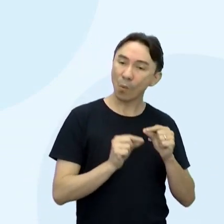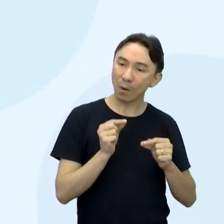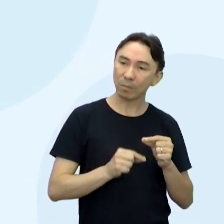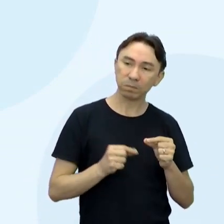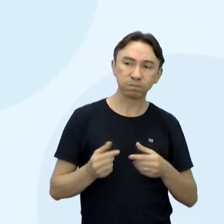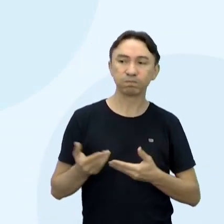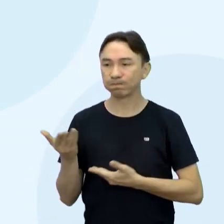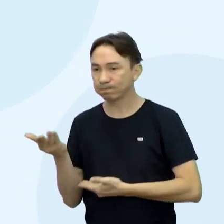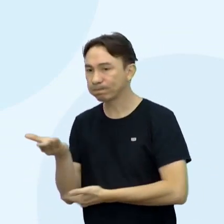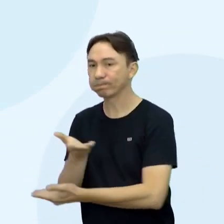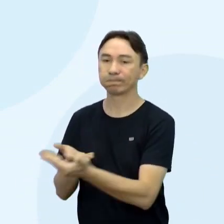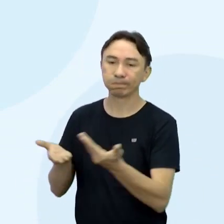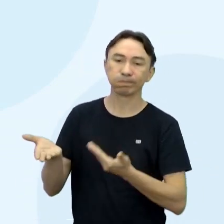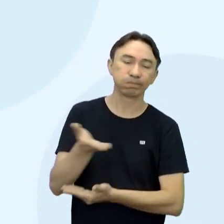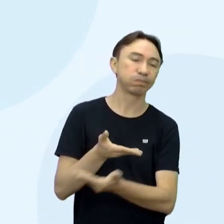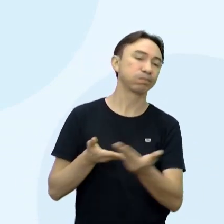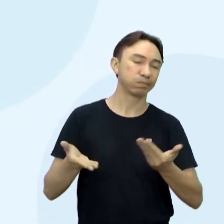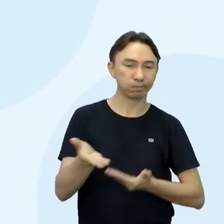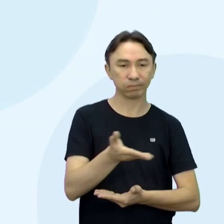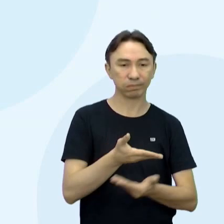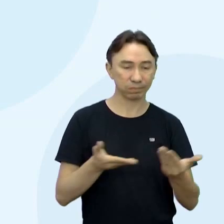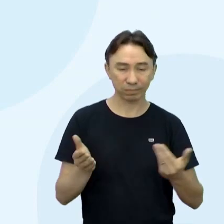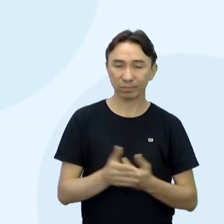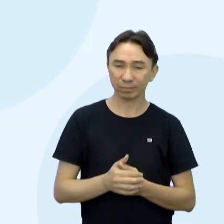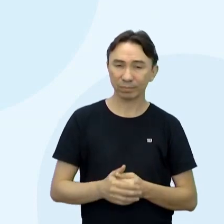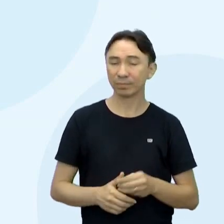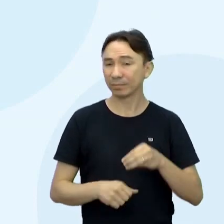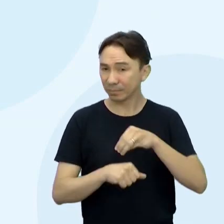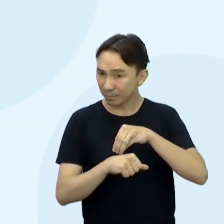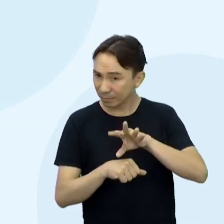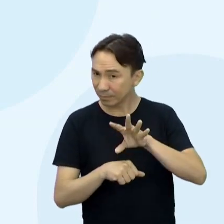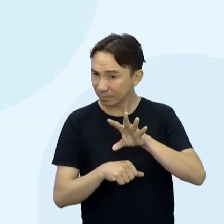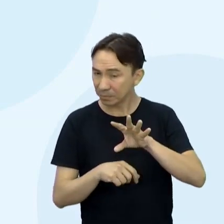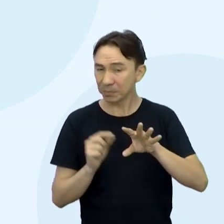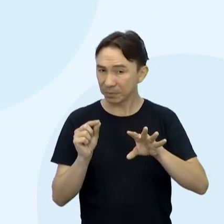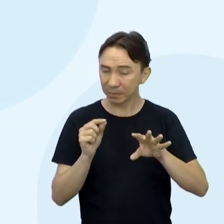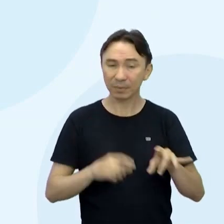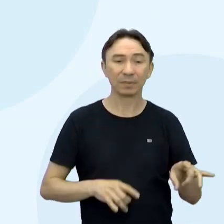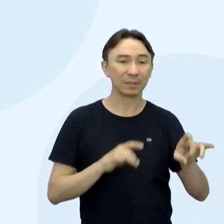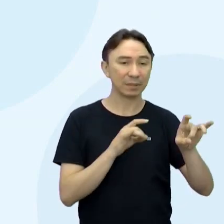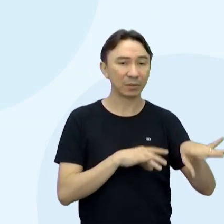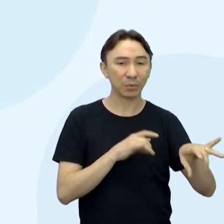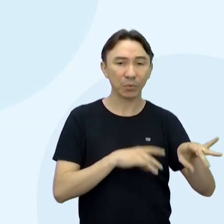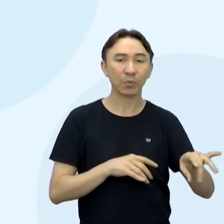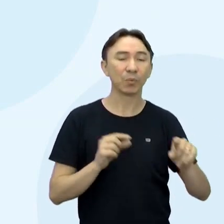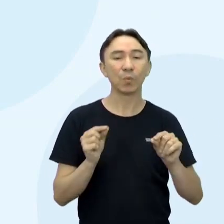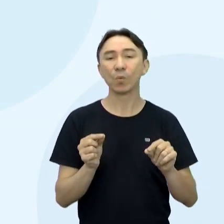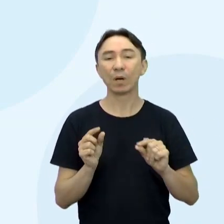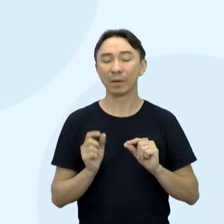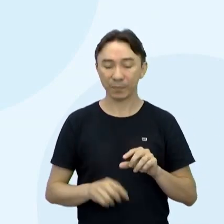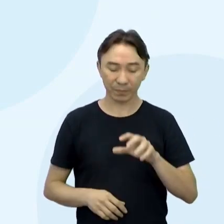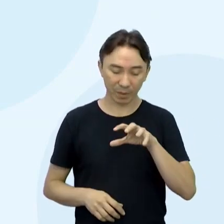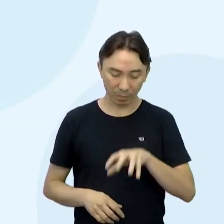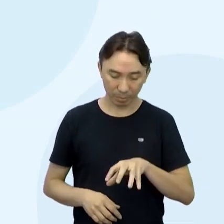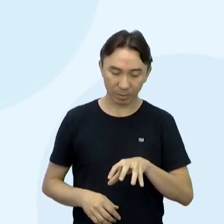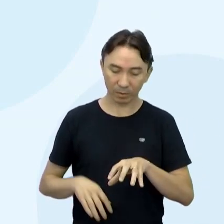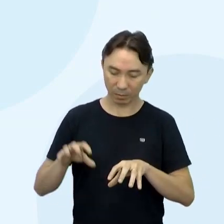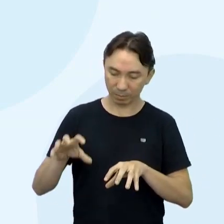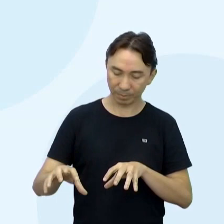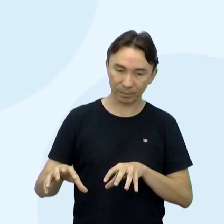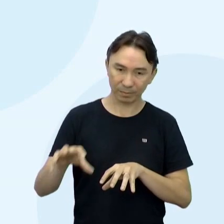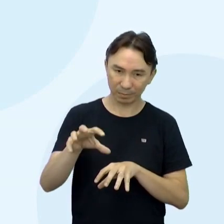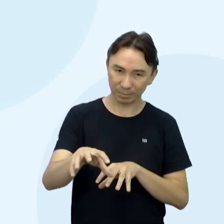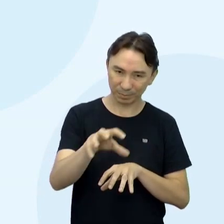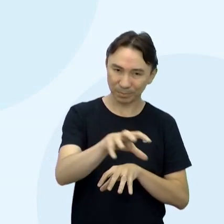uma sugestão do uso de uma metodologia ativa, que é a rotação por